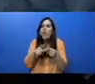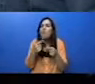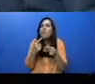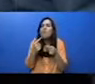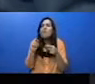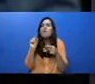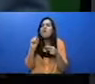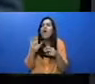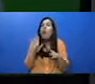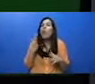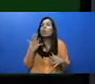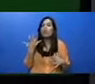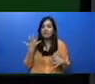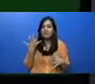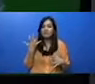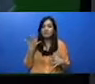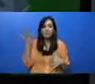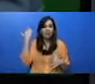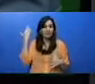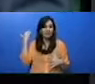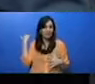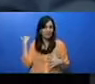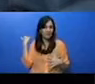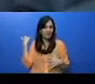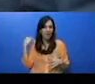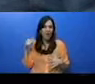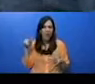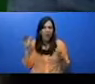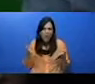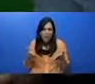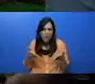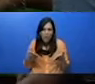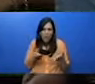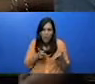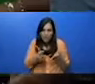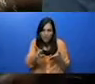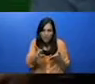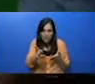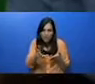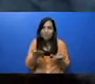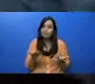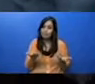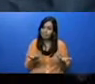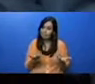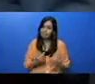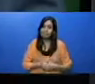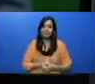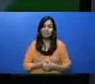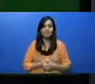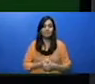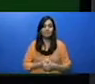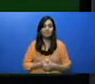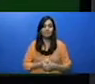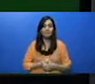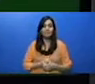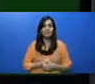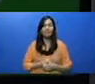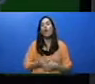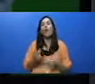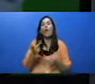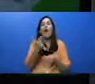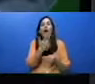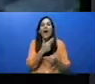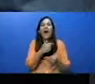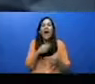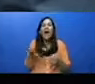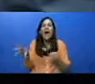passado. Vocês vão colocar se ocorre isto, tá? Hoje. Vocês vão recortar o anexo 1,